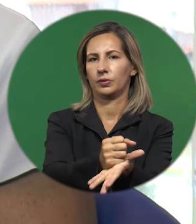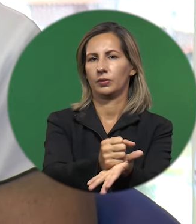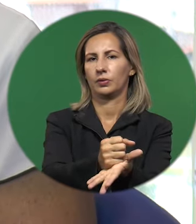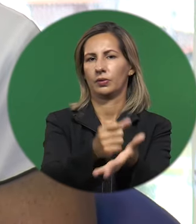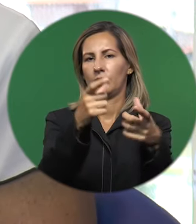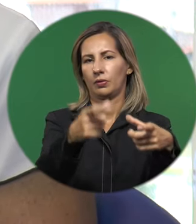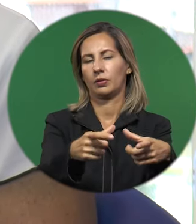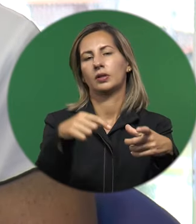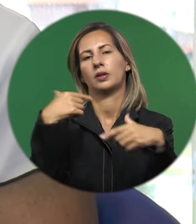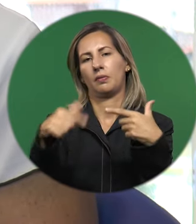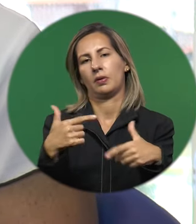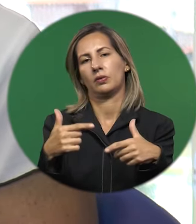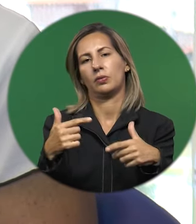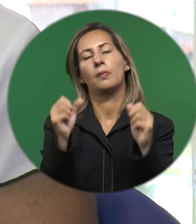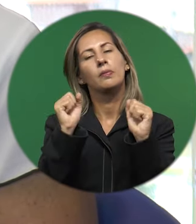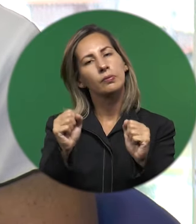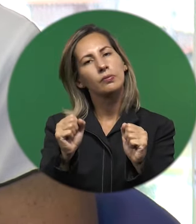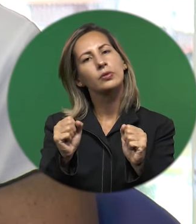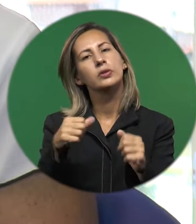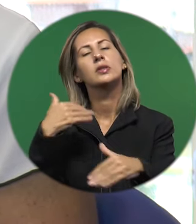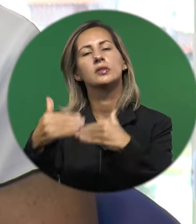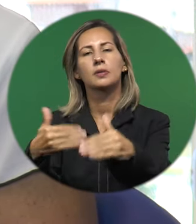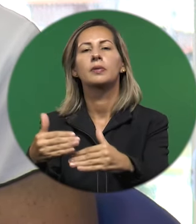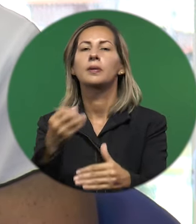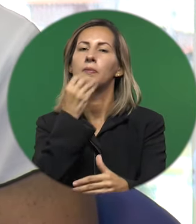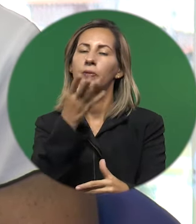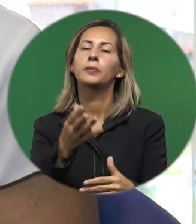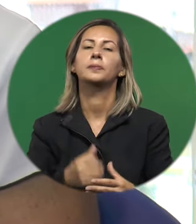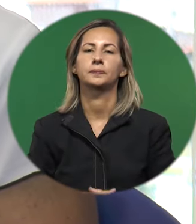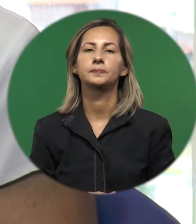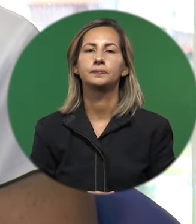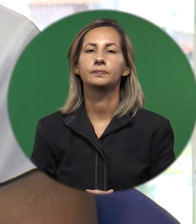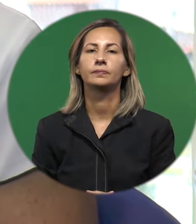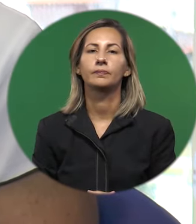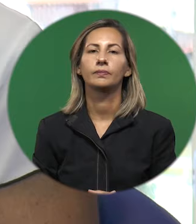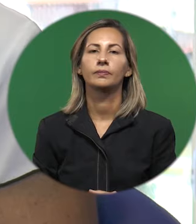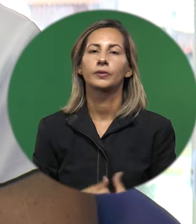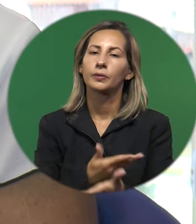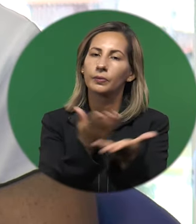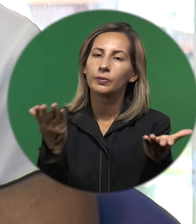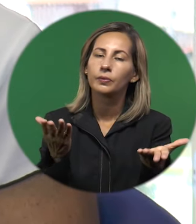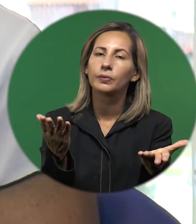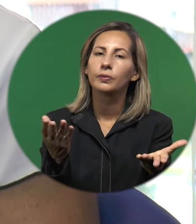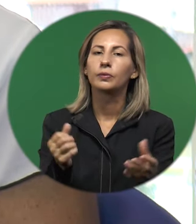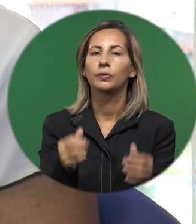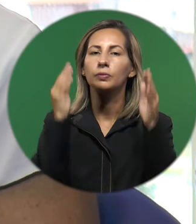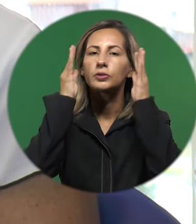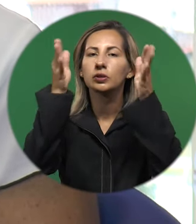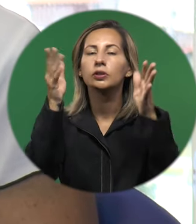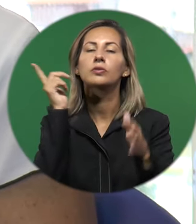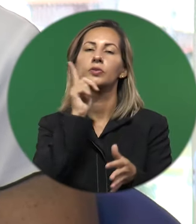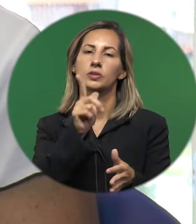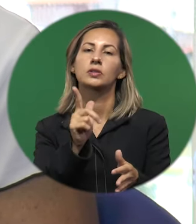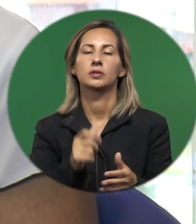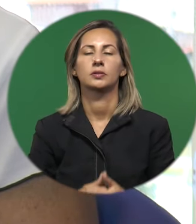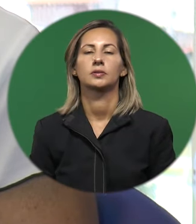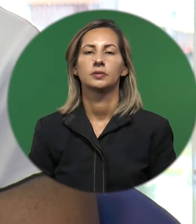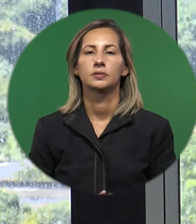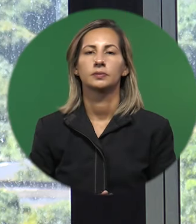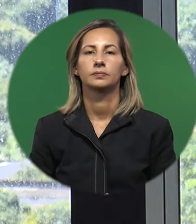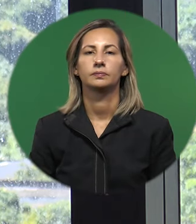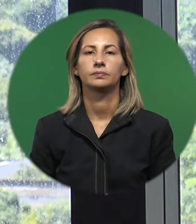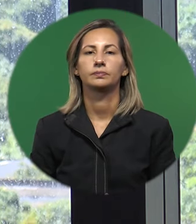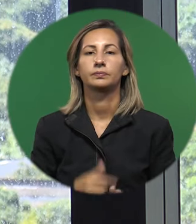condições aos servidores para que eles possam desempenhar bem o seu trabalho e assim o órgão atingir os seus objetivos